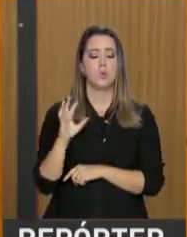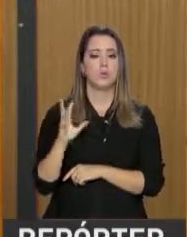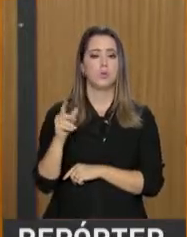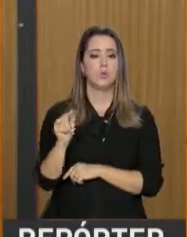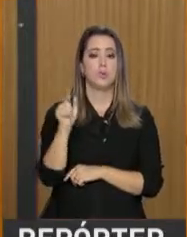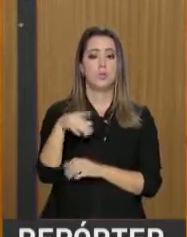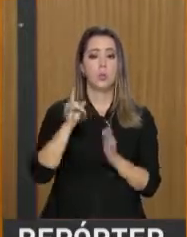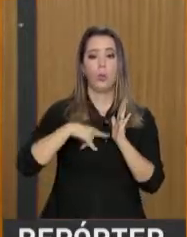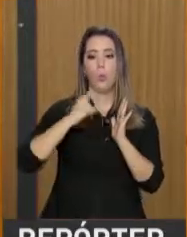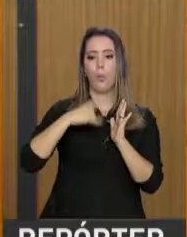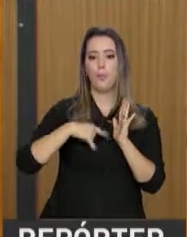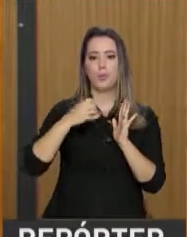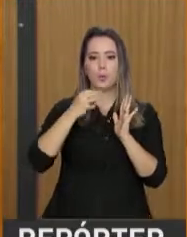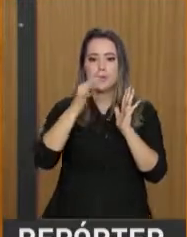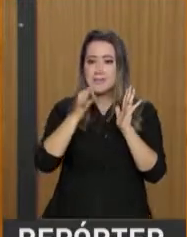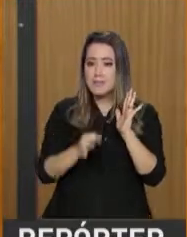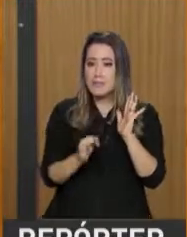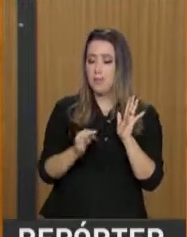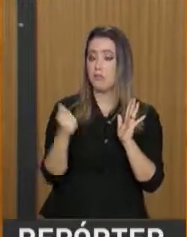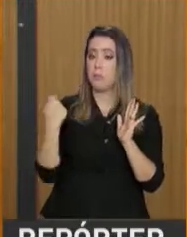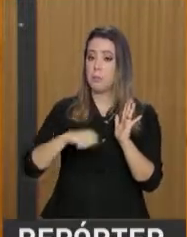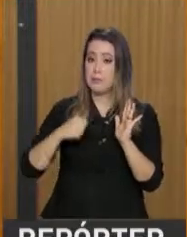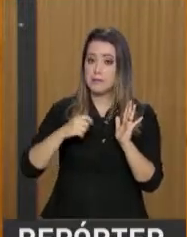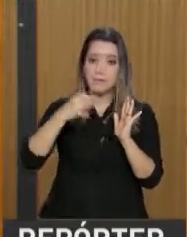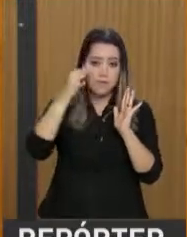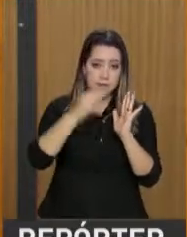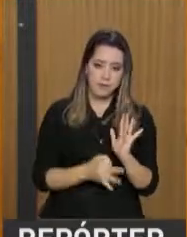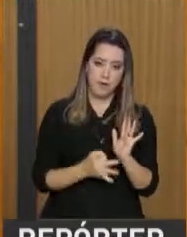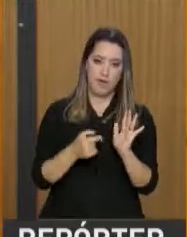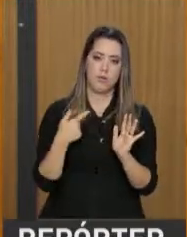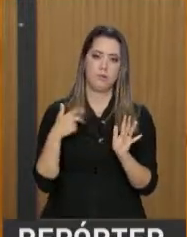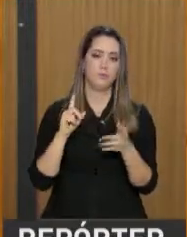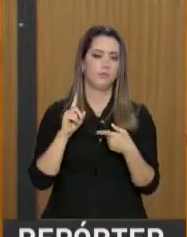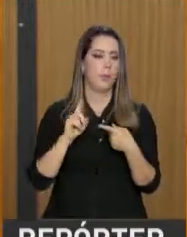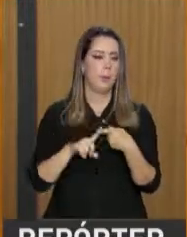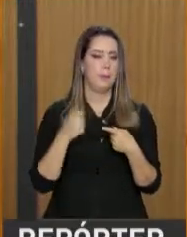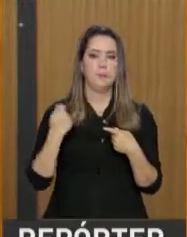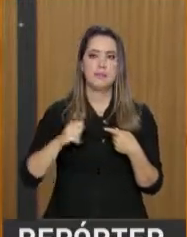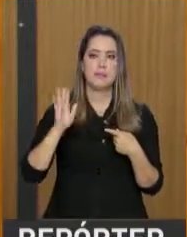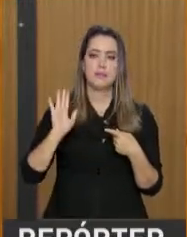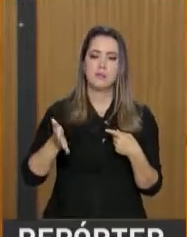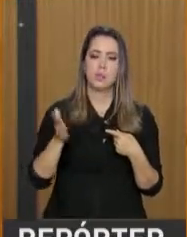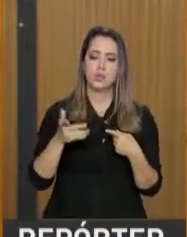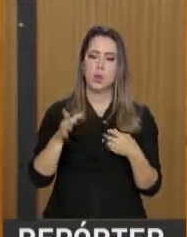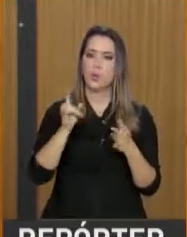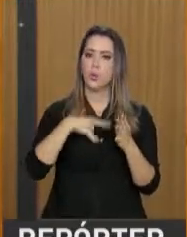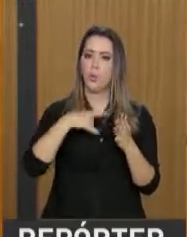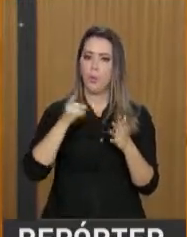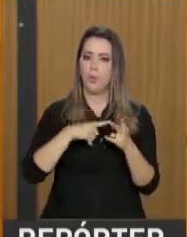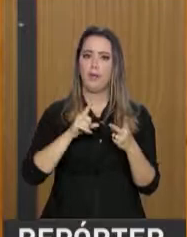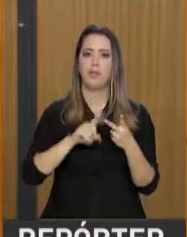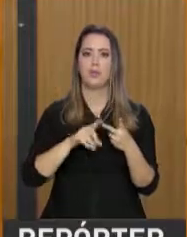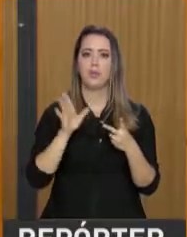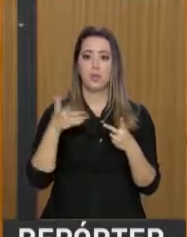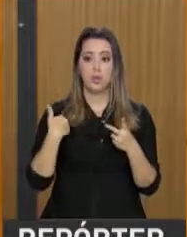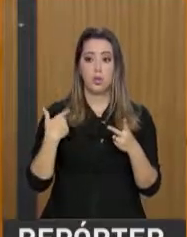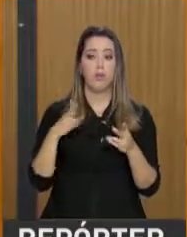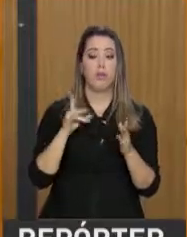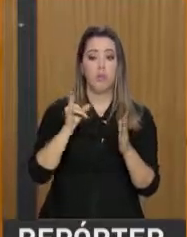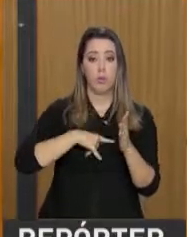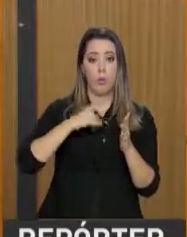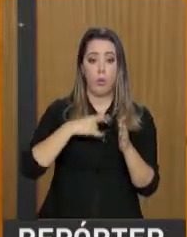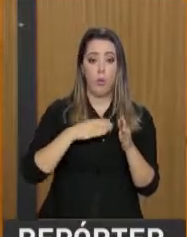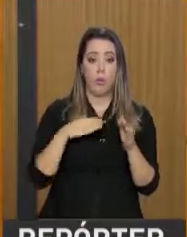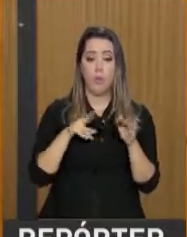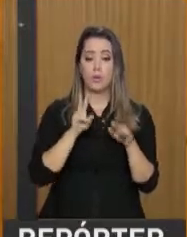regularizado com a situação dele de imigração então ele já tem já tirou já pediu a documentação já têm refúgio que geralmente